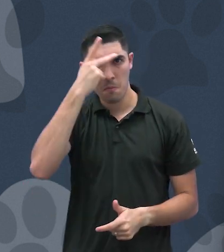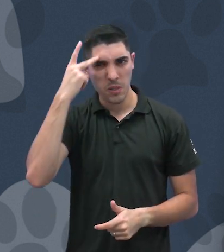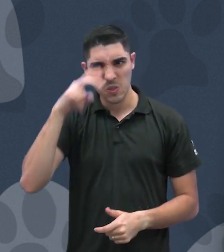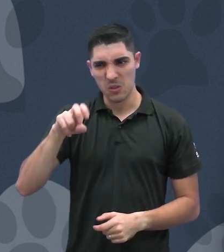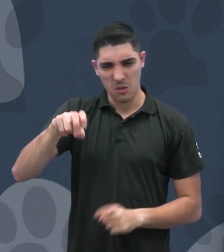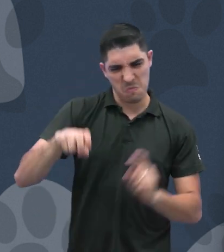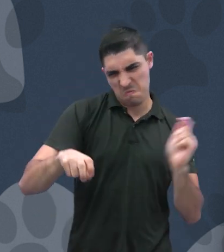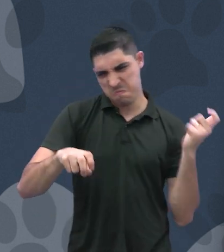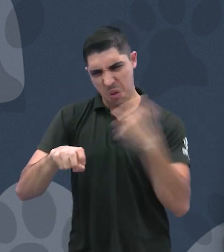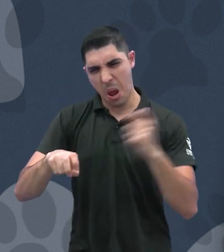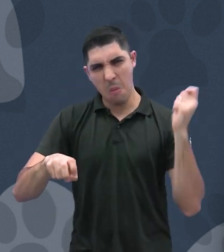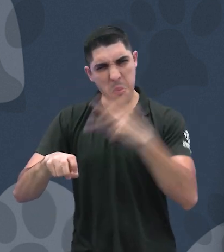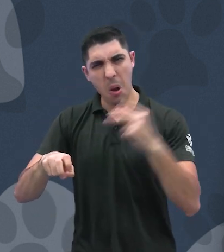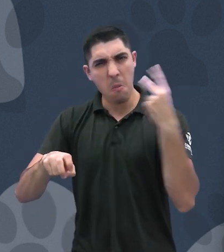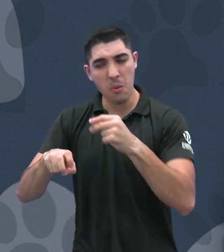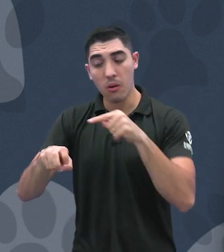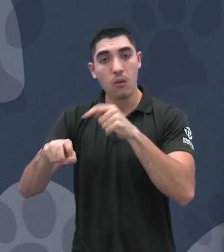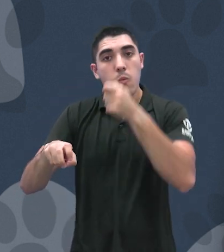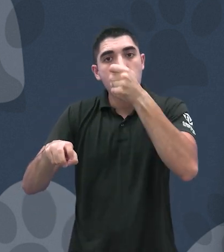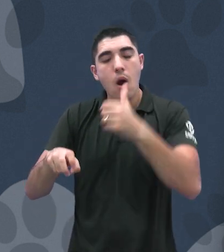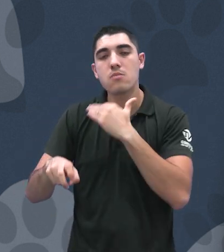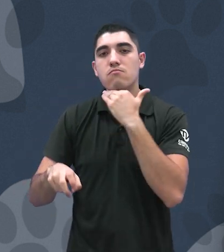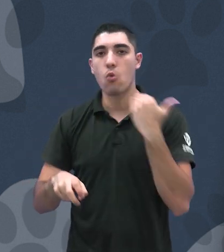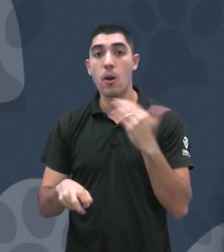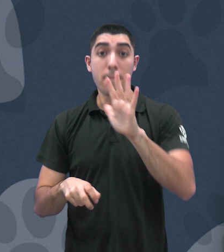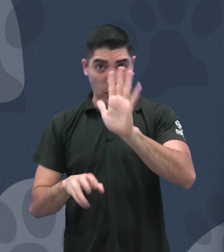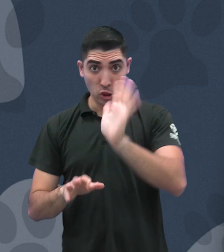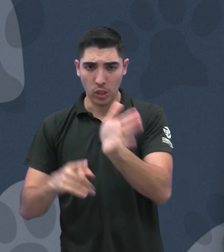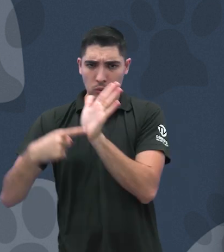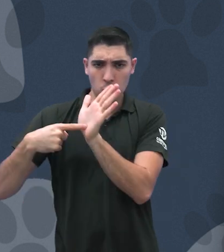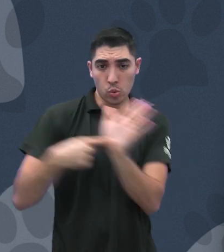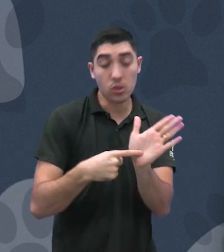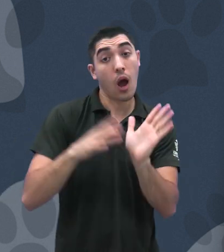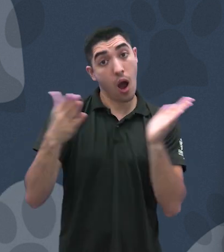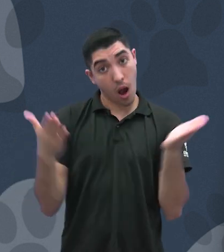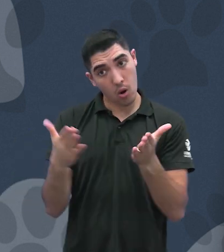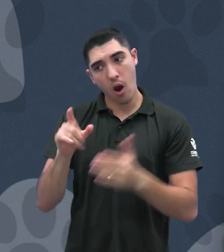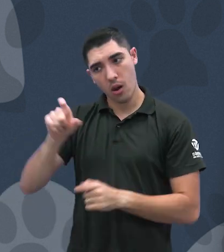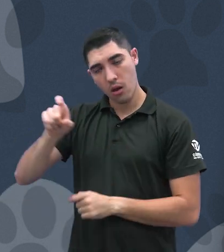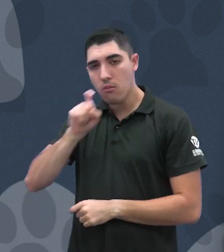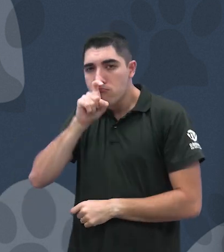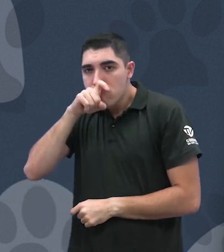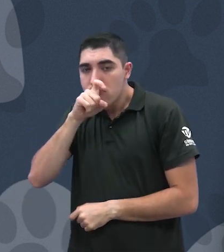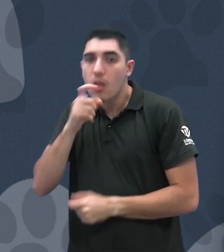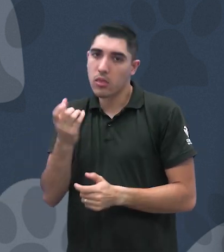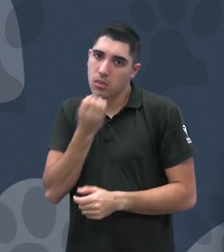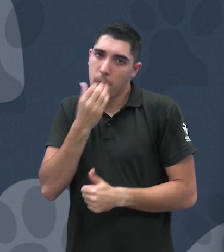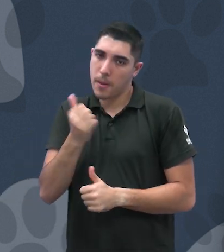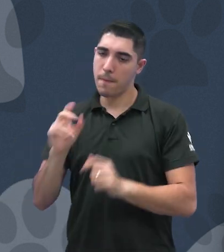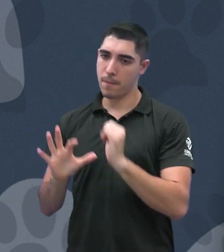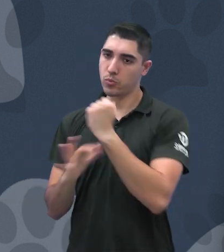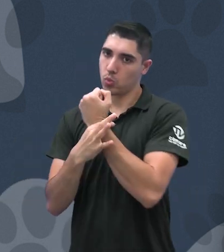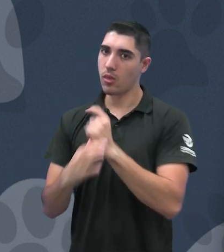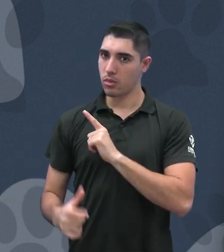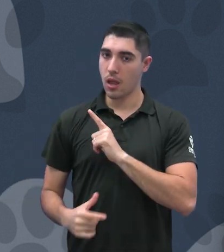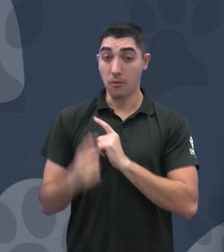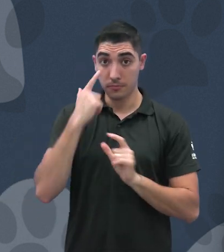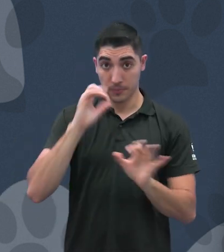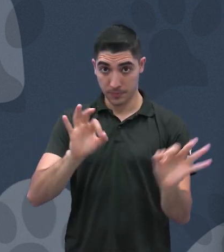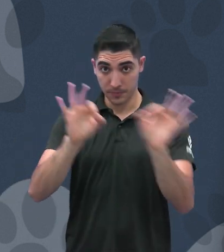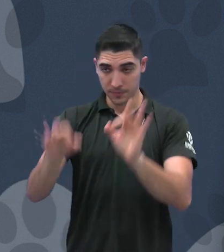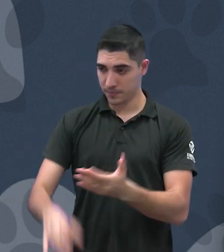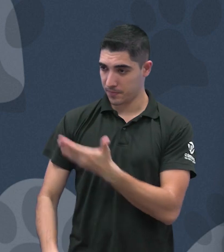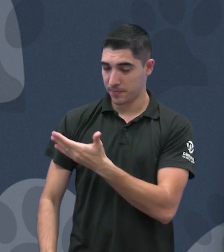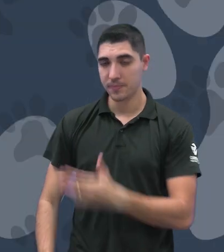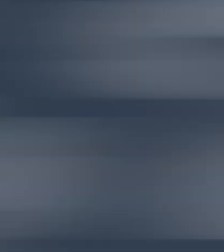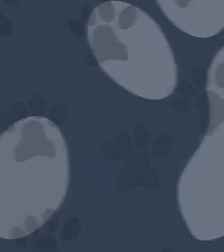sofreu maus tratos e quase foi morta. Mas esse caso foi denunciado e hoje a maritaca tá super bem, tá protegida, tá?